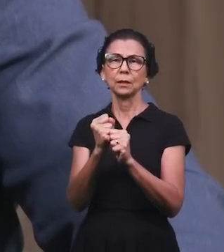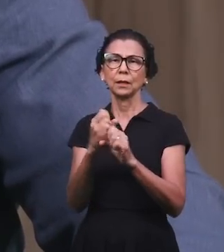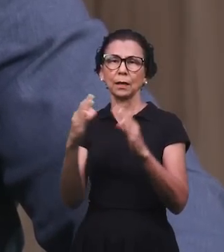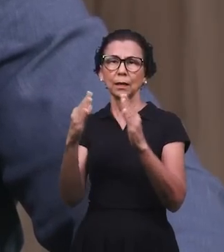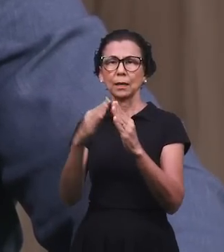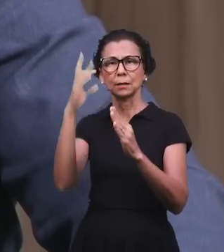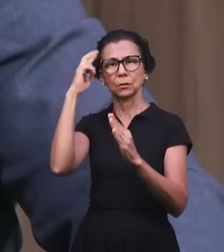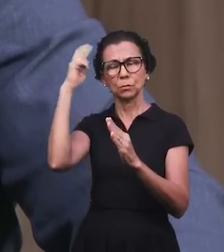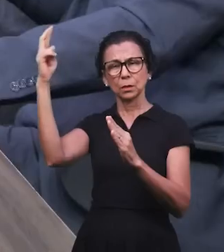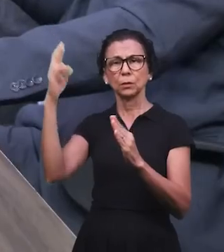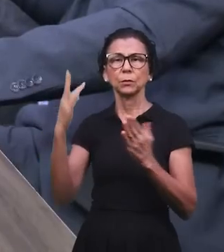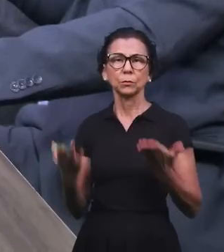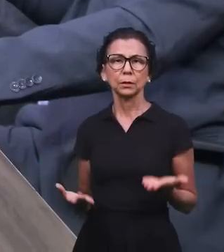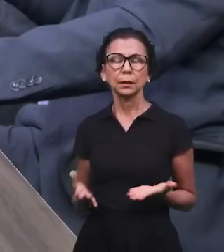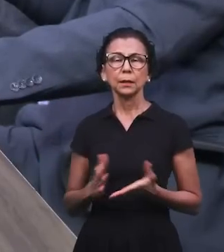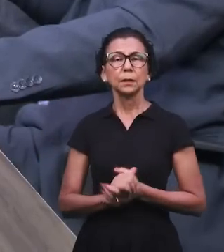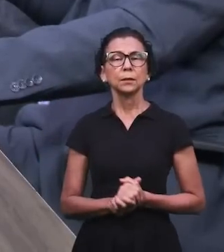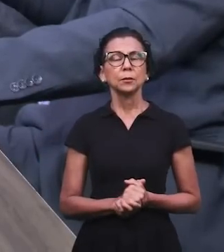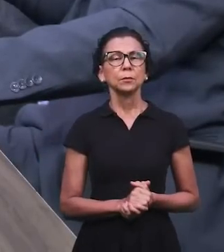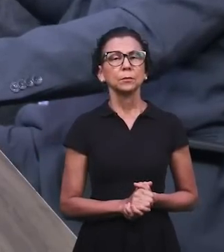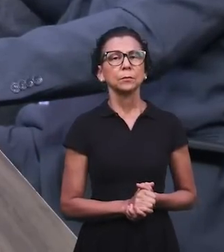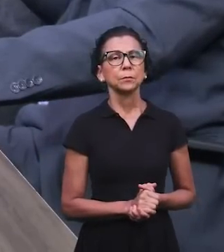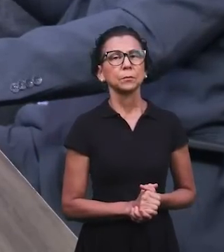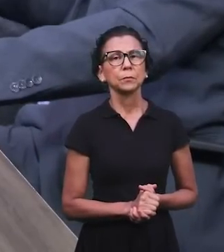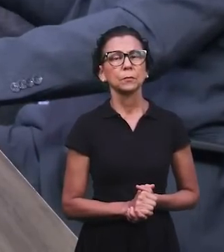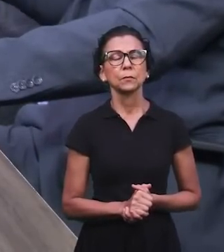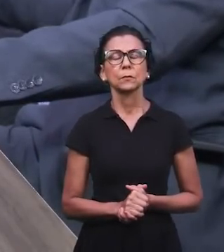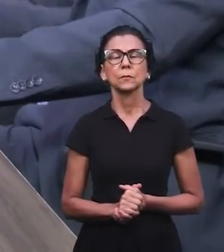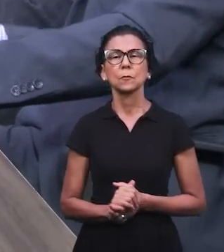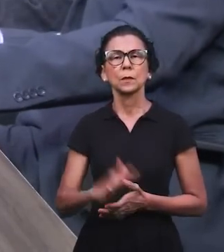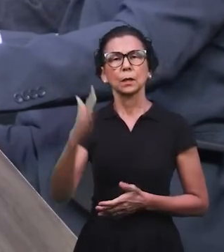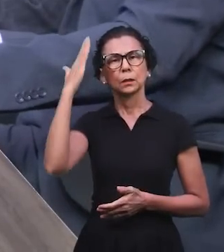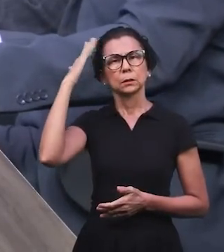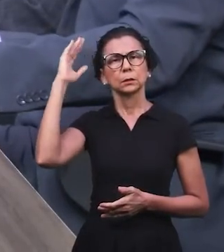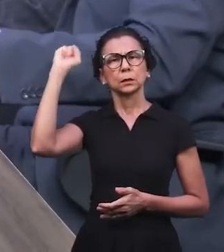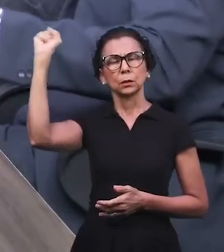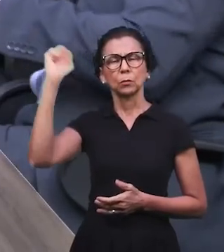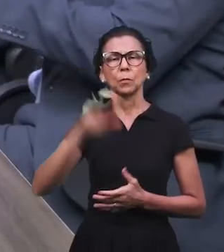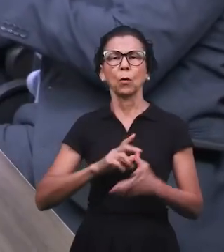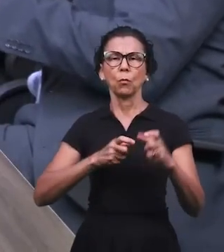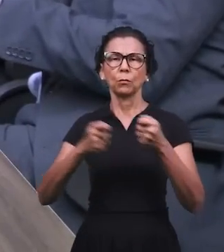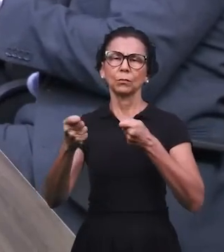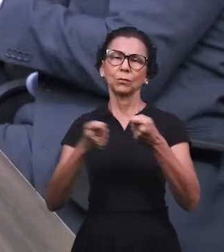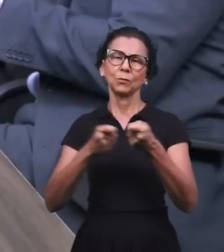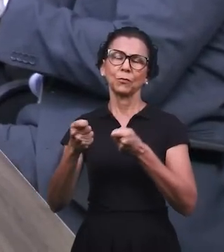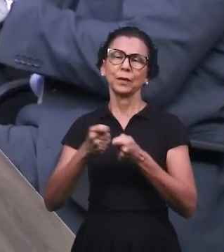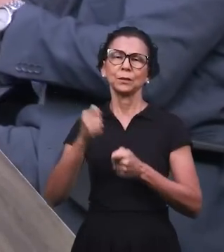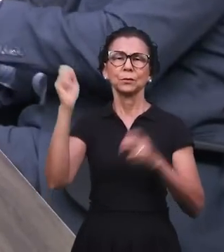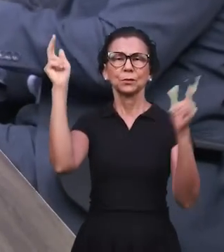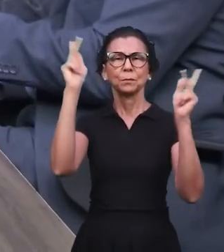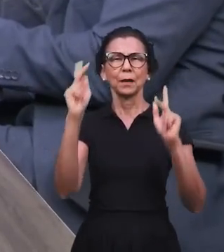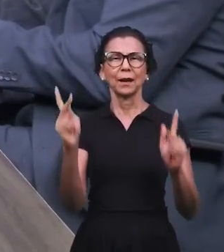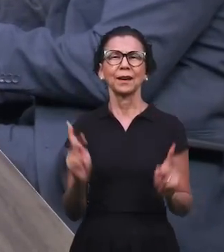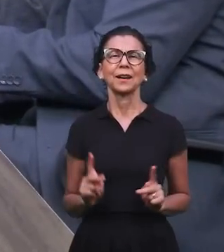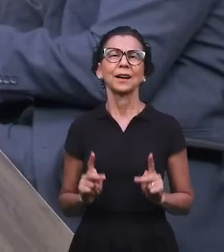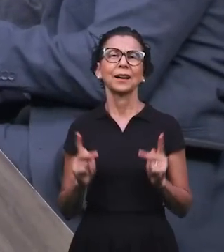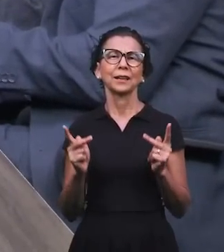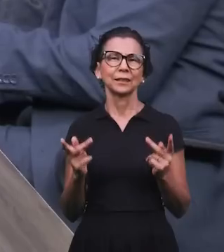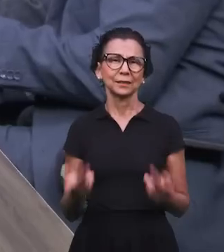onde nós estamos sendo feitos templos do Espírito Santo. Então é esse momento que nós estamos vivendo